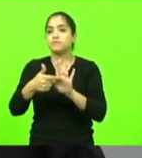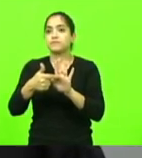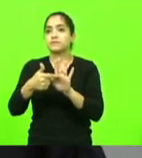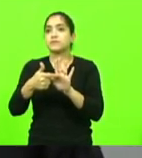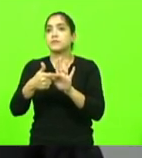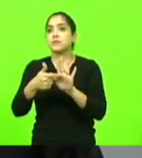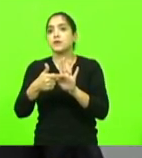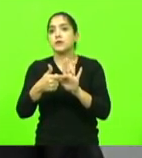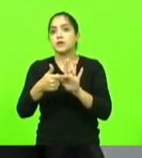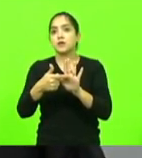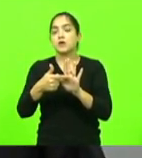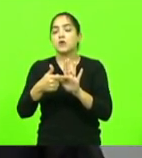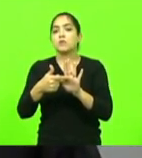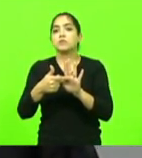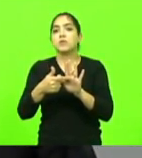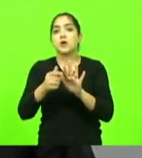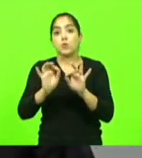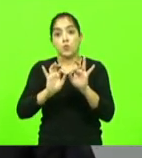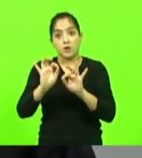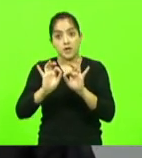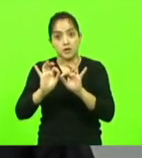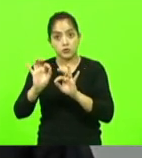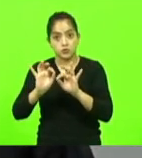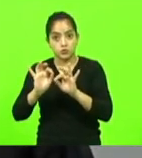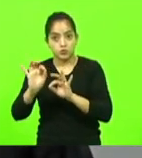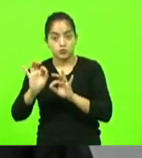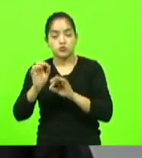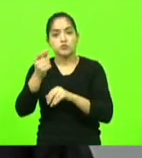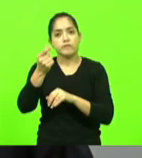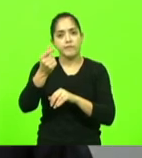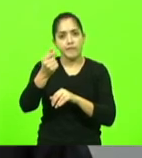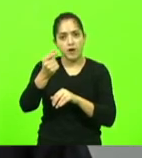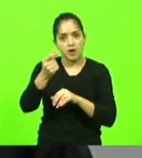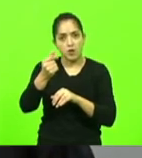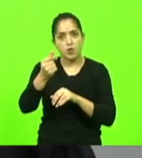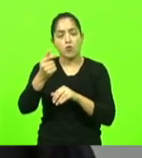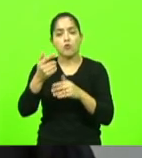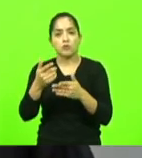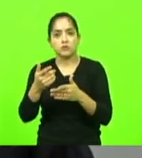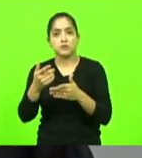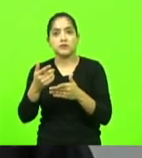um reajuste na carreira, né? Um valor digno para que as pessoas possam realmente